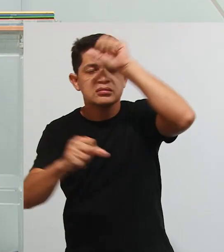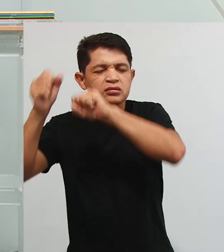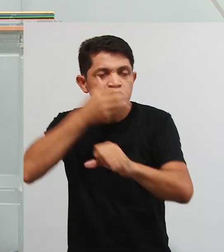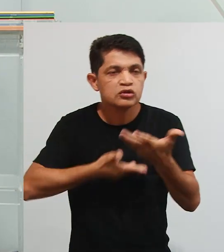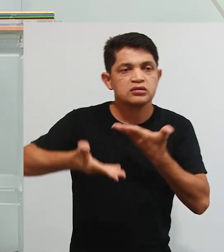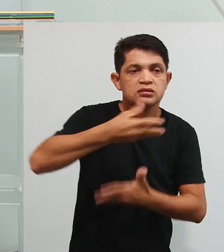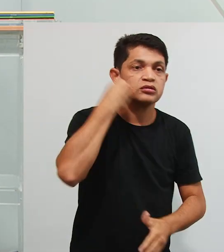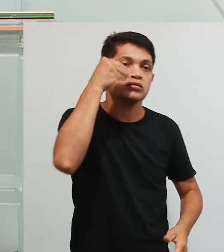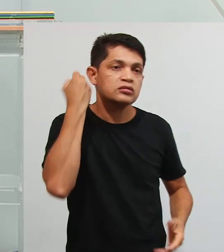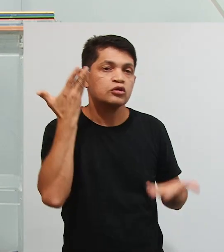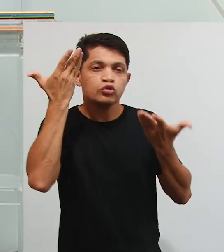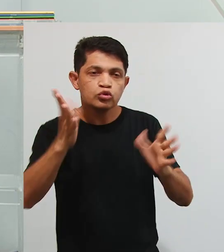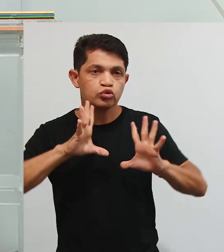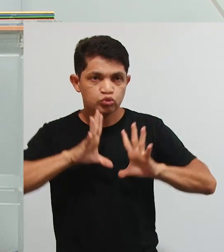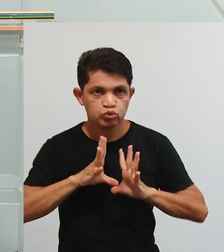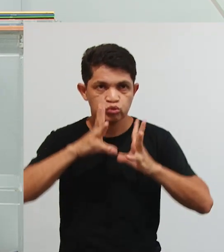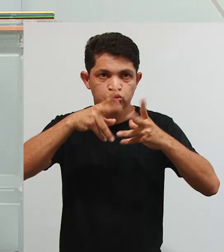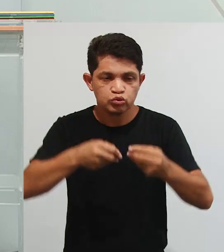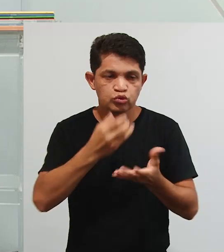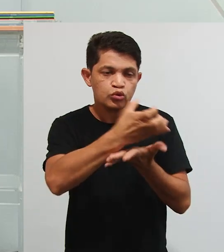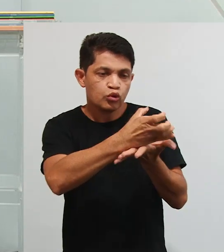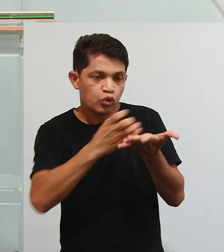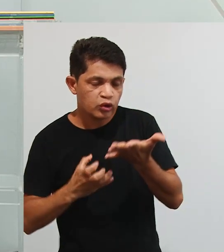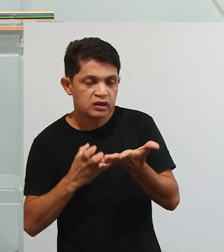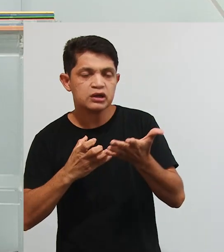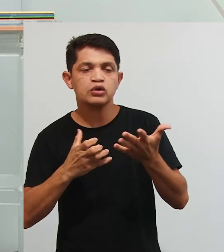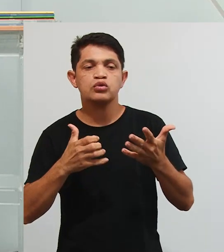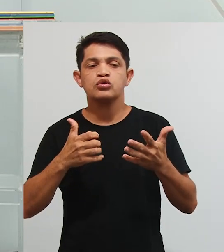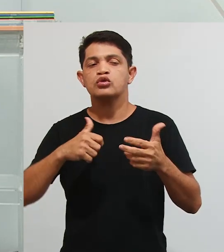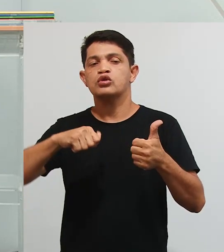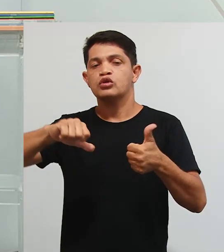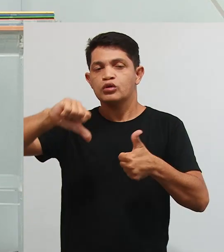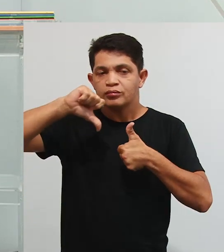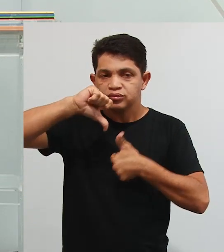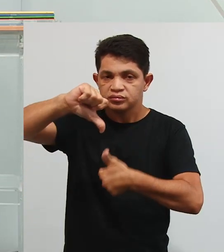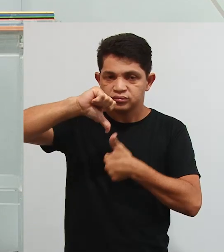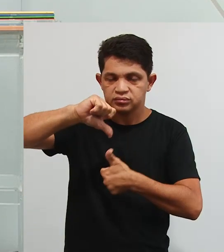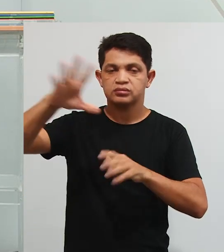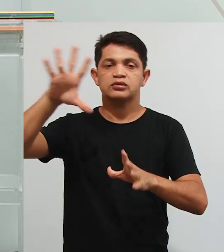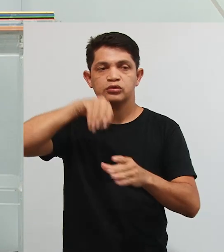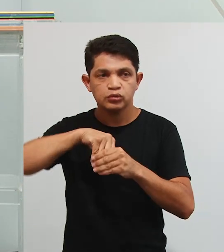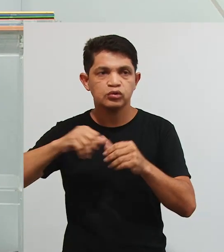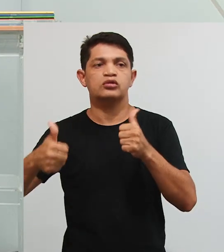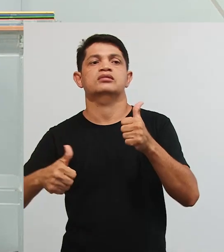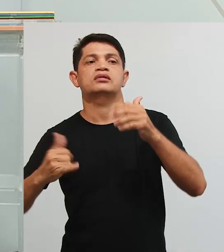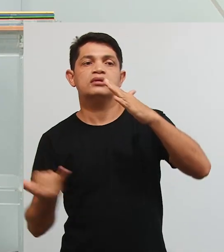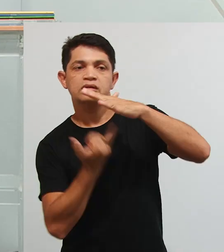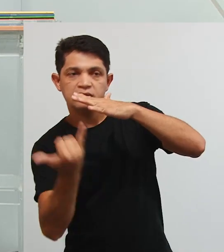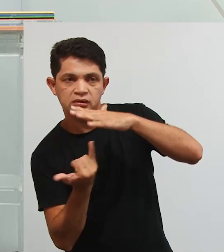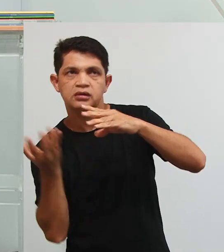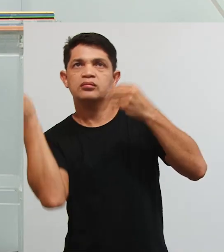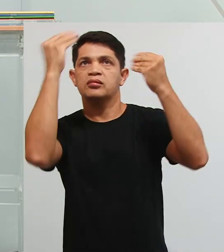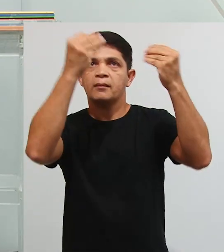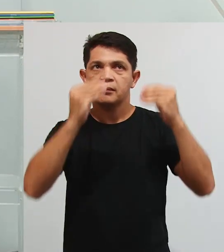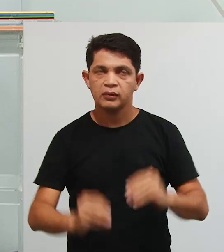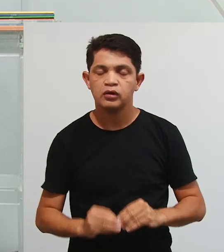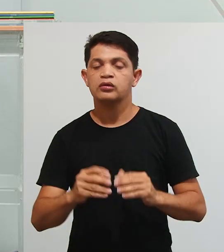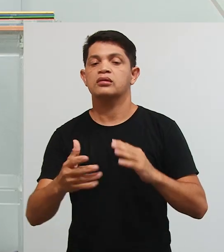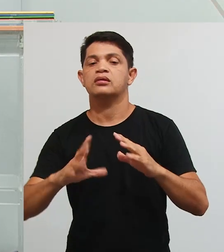sobre descalculia, sobre currículo formal, sobre a Base Nacional Comum